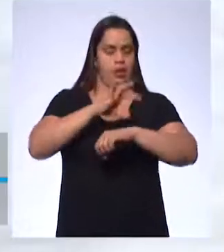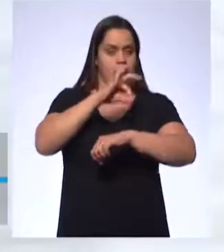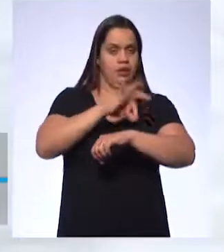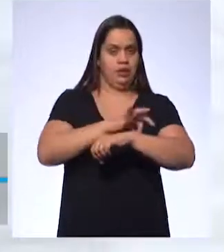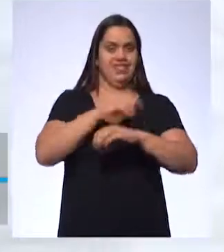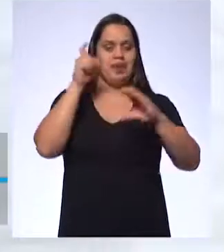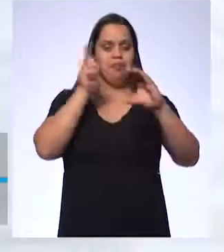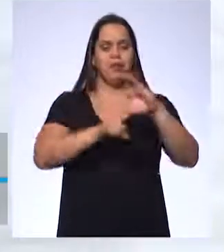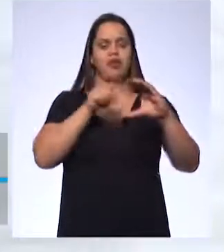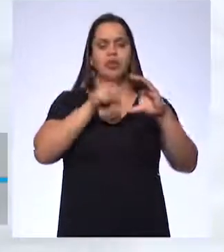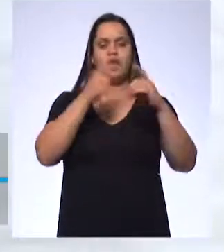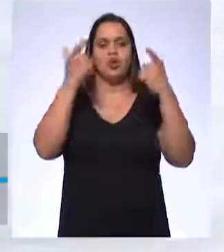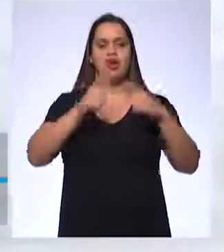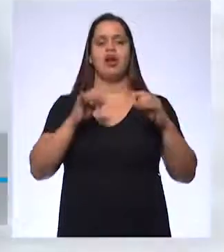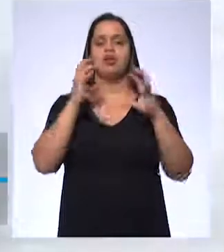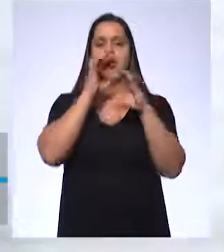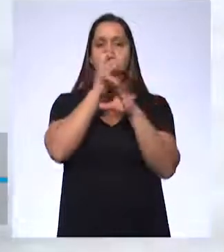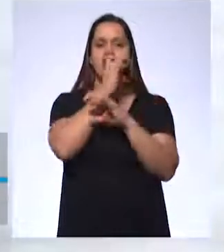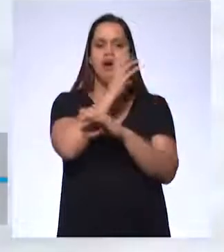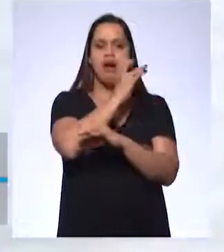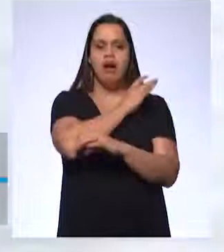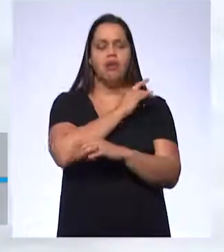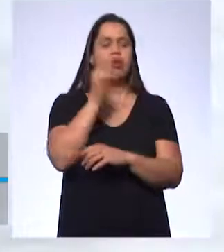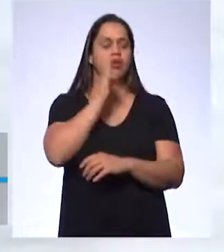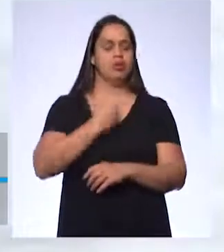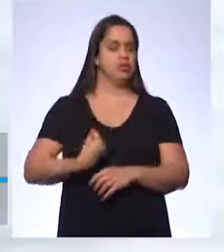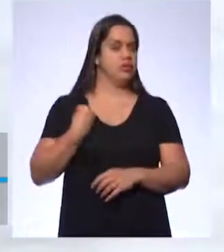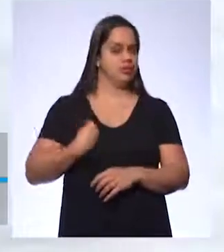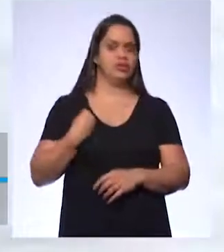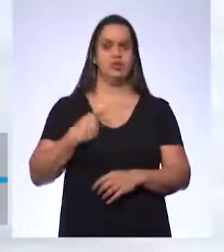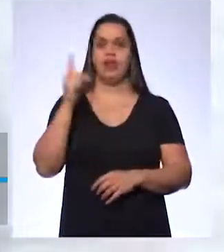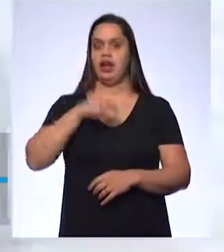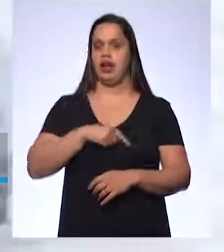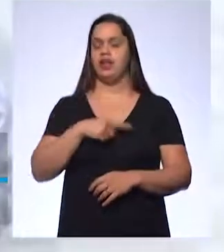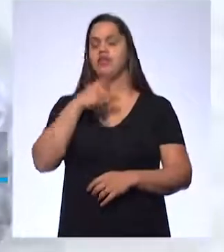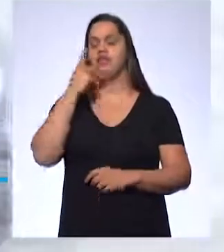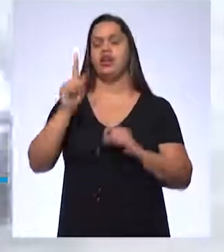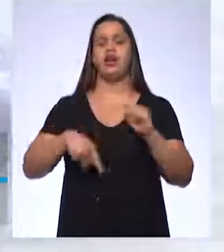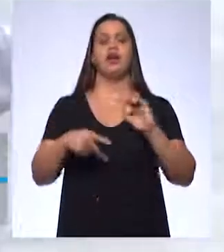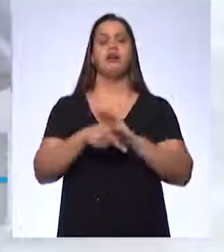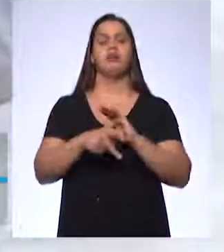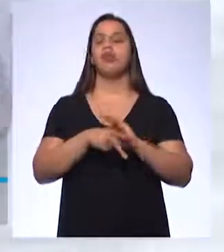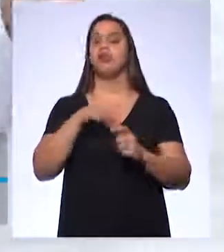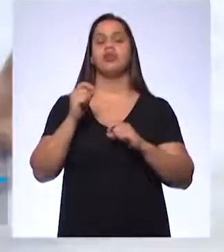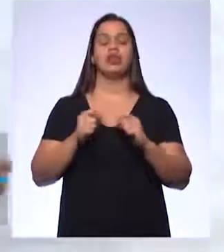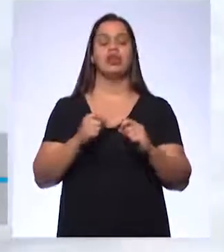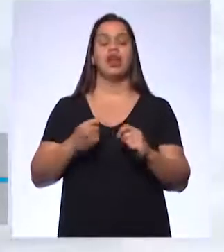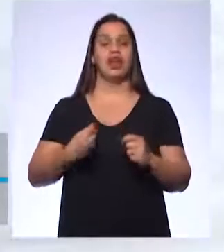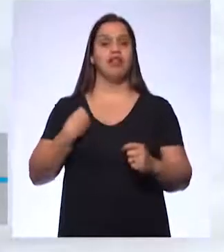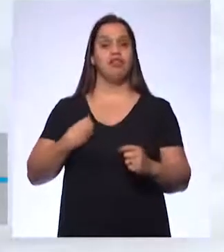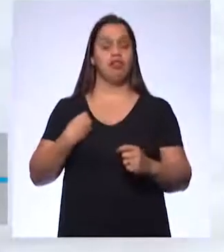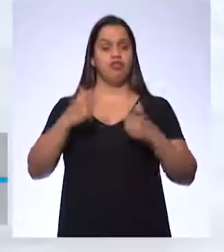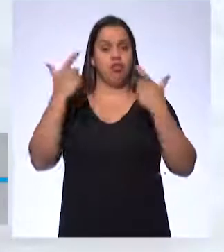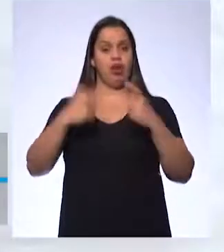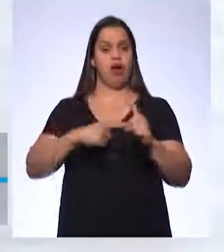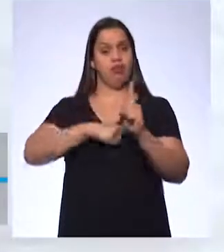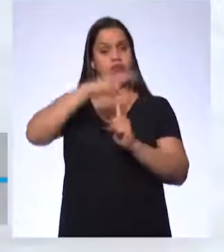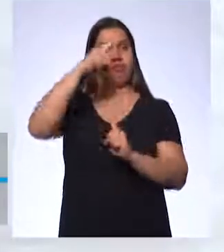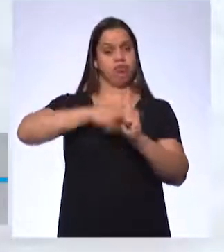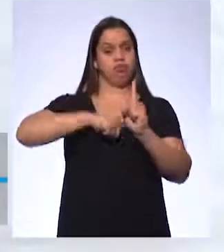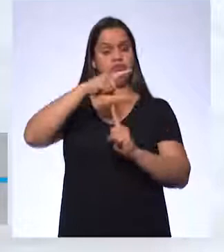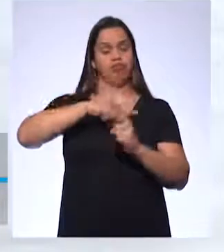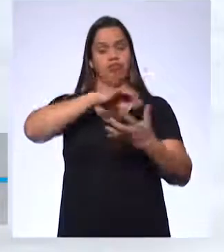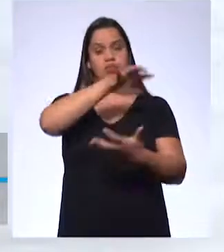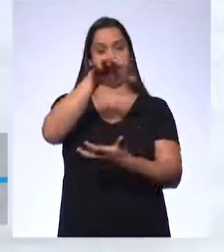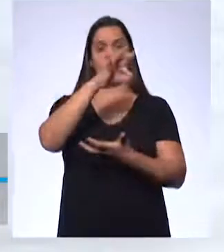ele sobreviver, para ele ficar ativo, né? Ele é um animal que a gente fala que ele é pecilotérmico, ele vive da temperatura do ambiente. Por isso que no